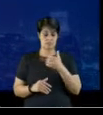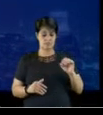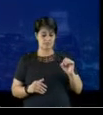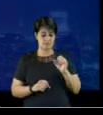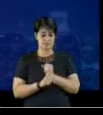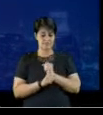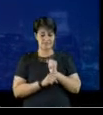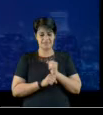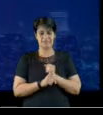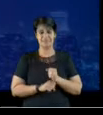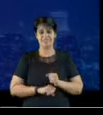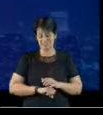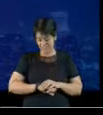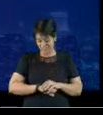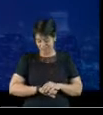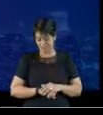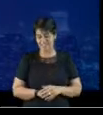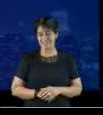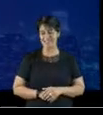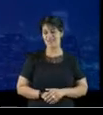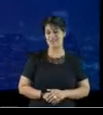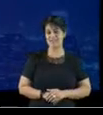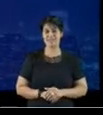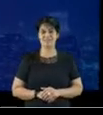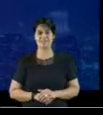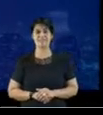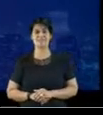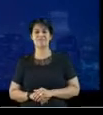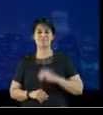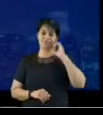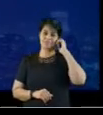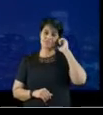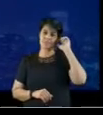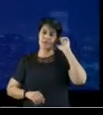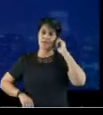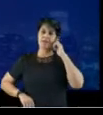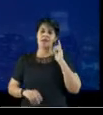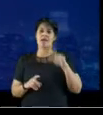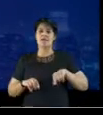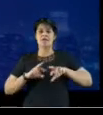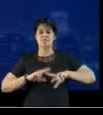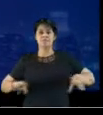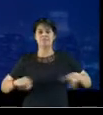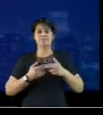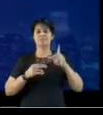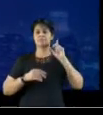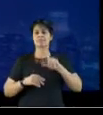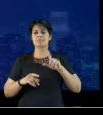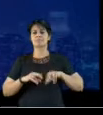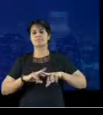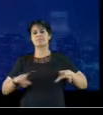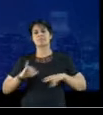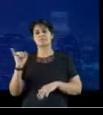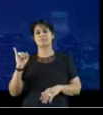do prazo estabelecido para as demais, novamente tendo por base as melhores práticas internacionais, argumentos de